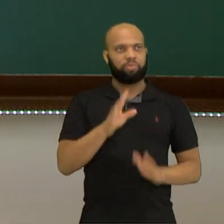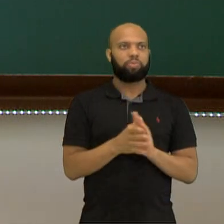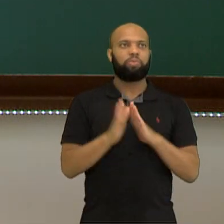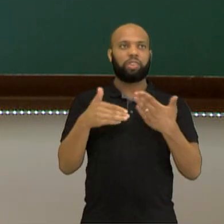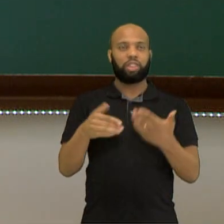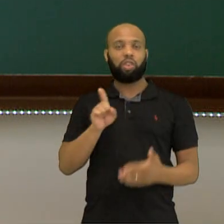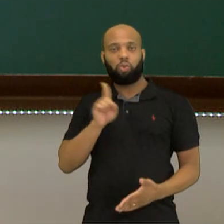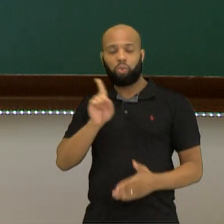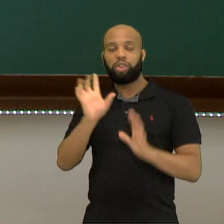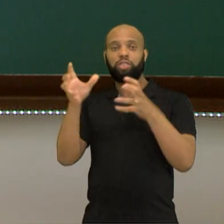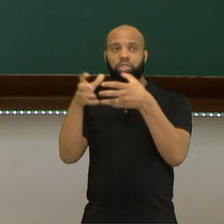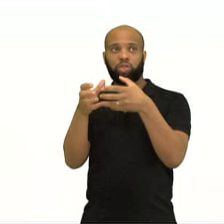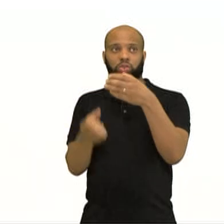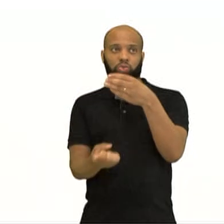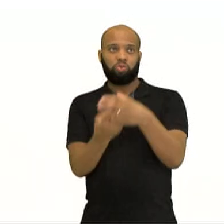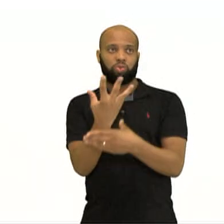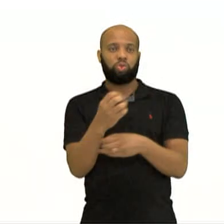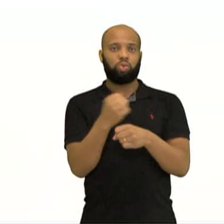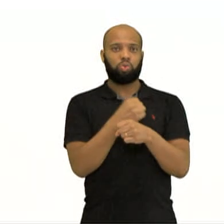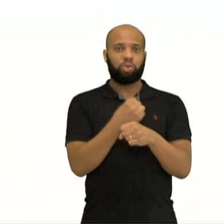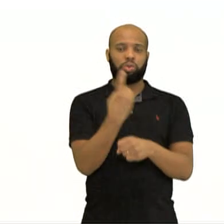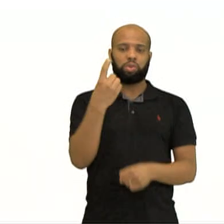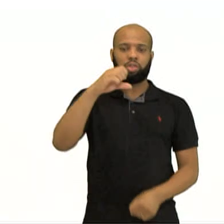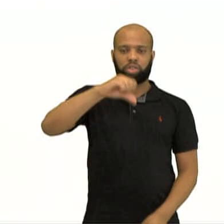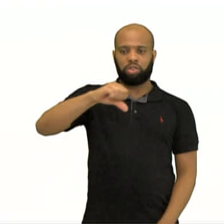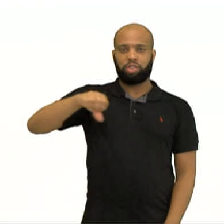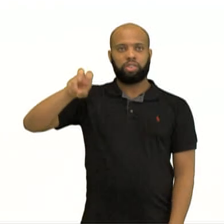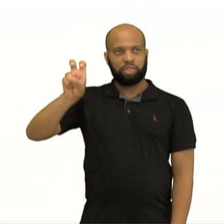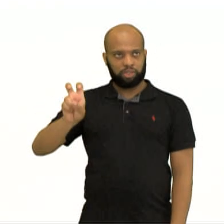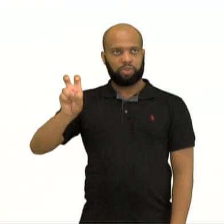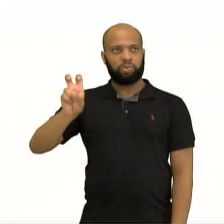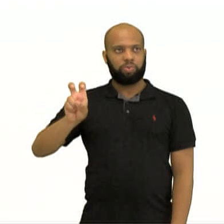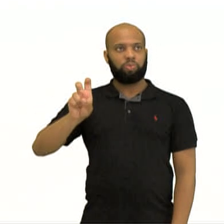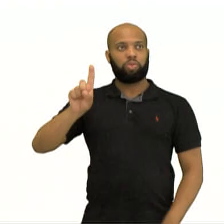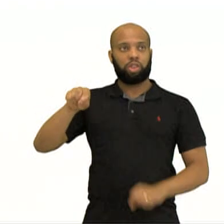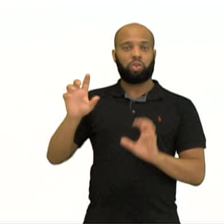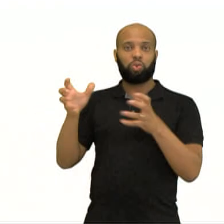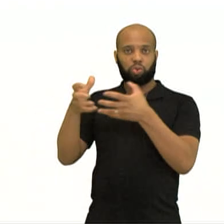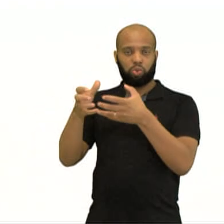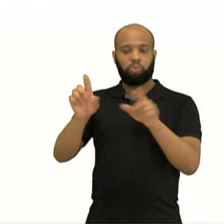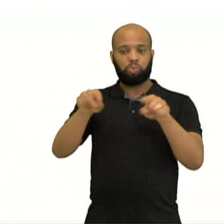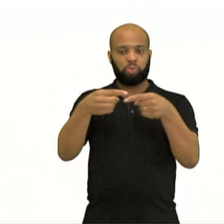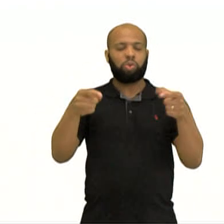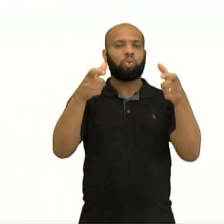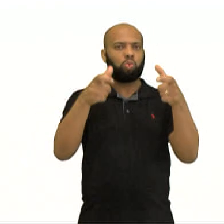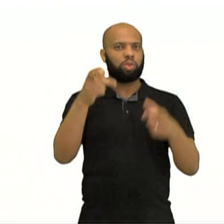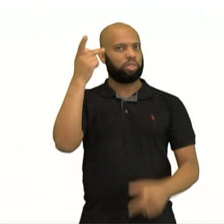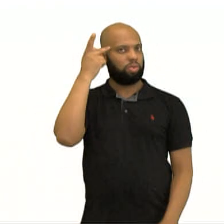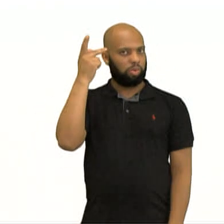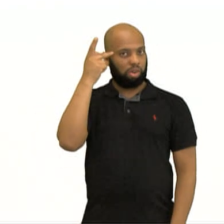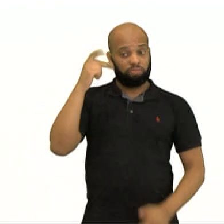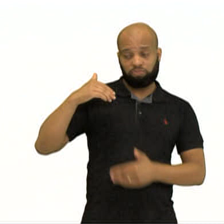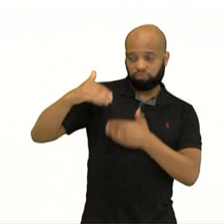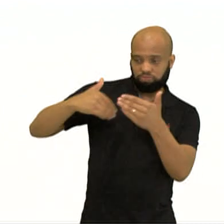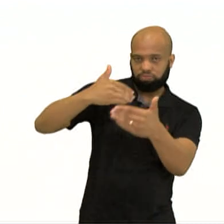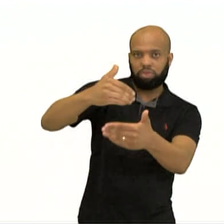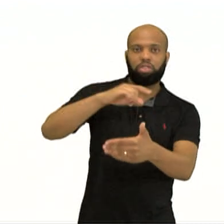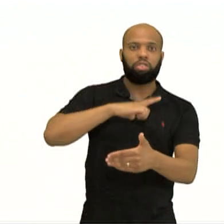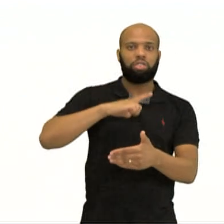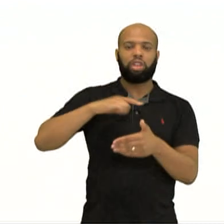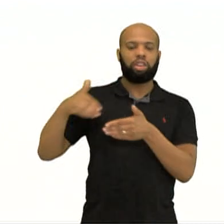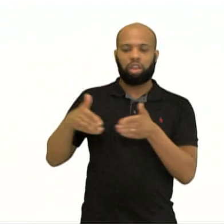ó. O Barbatuques foi fundado em 1995, o grupo musical paulistano desenvolveu ao longo de